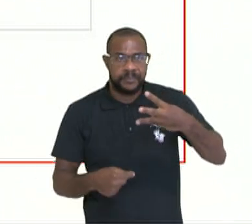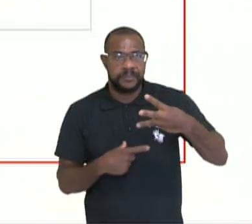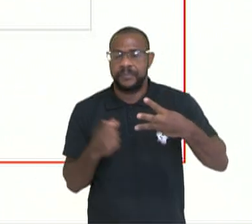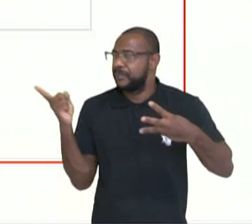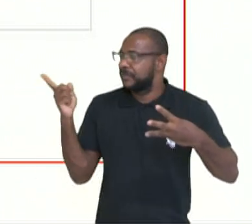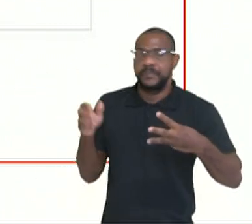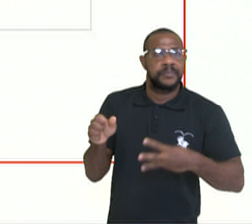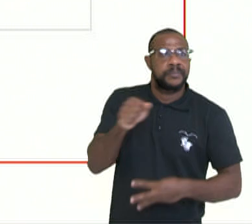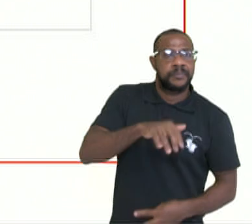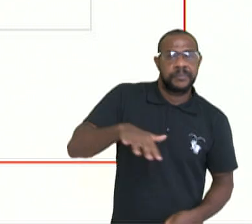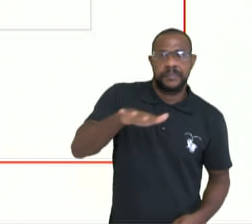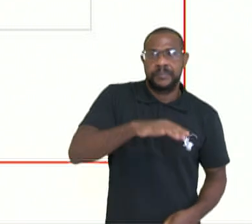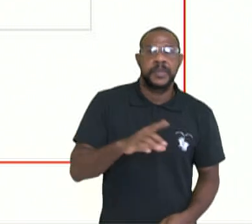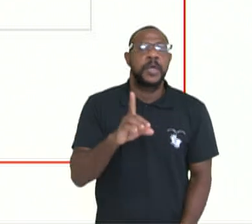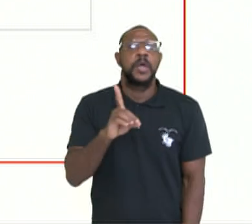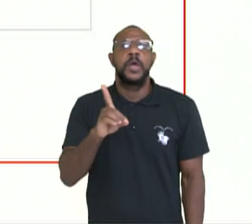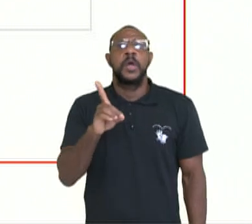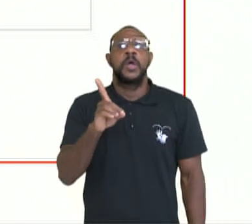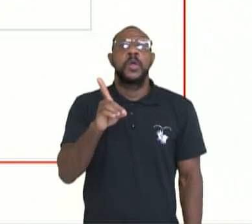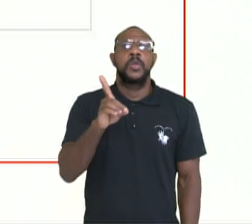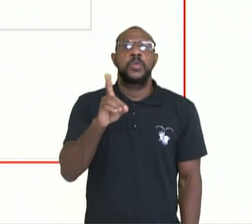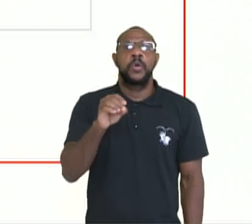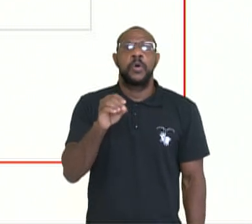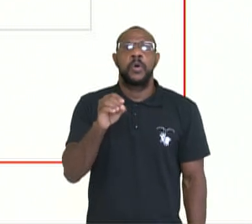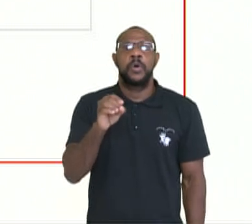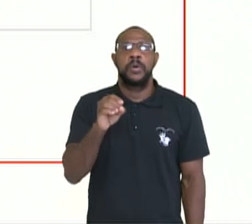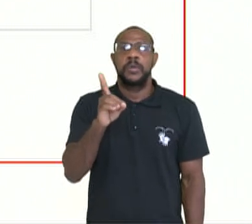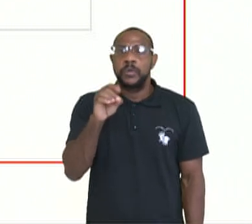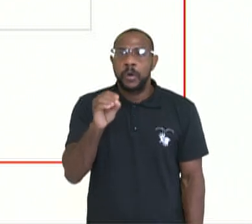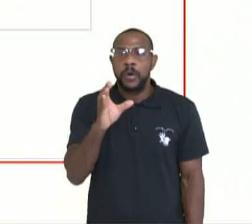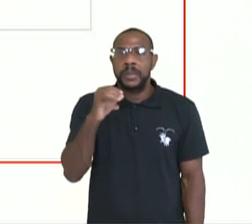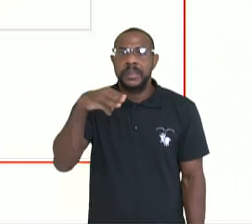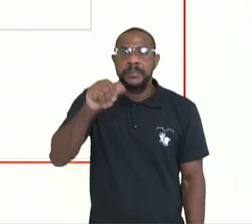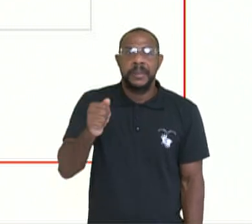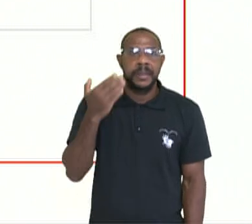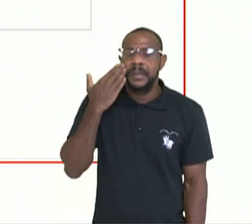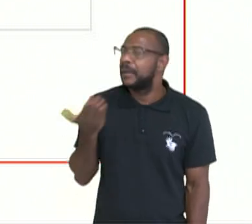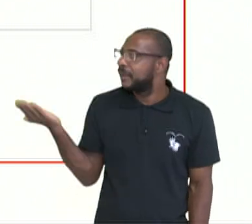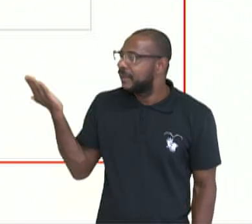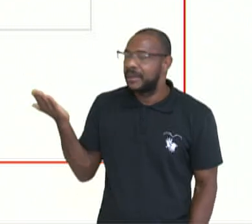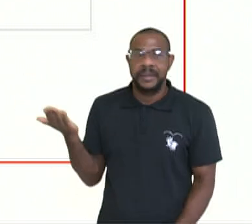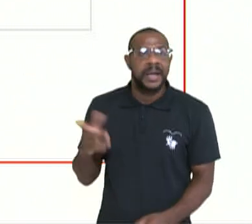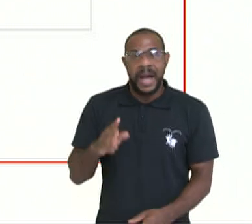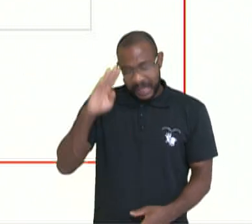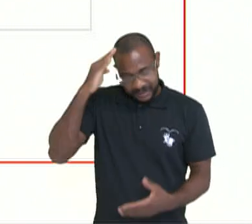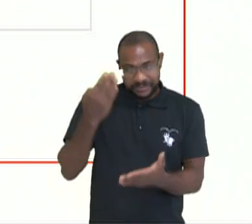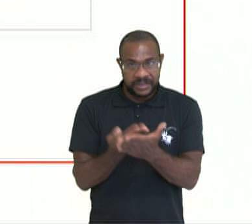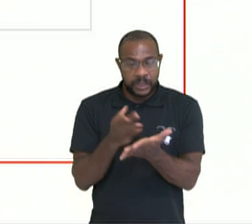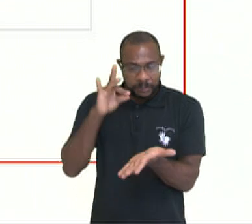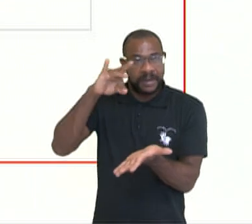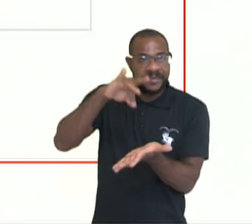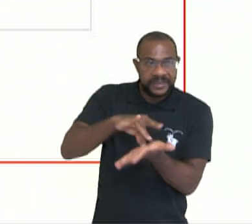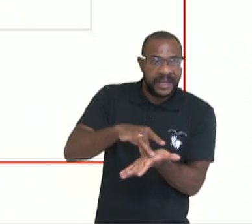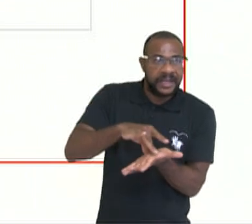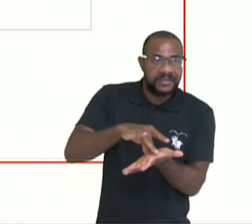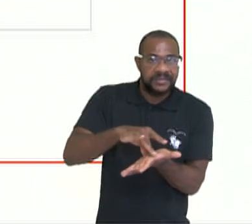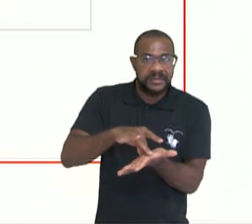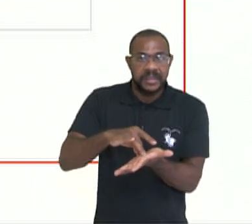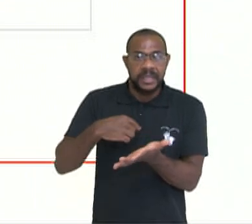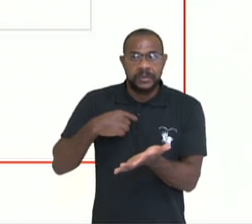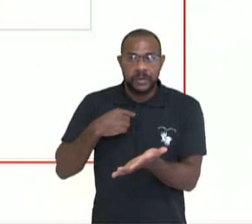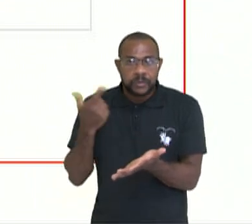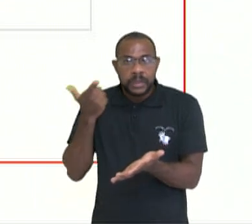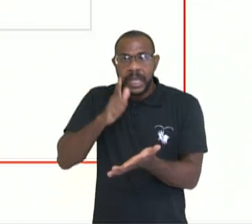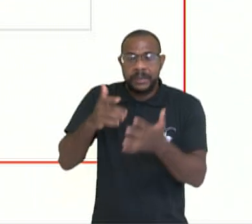importantes, enquanto que o dogmatismo acredita na existência de uma verdade absoluta que a gente alcança pelo nosso